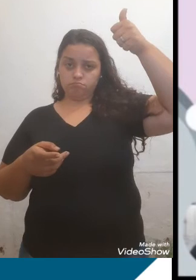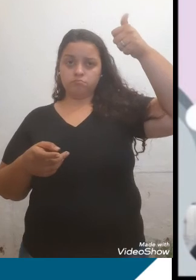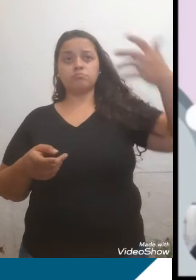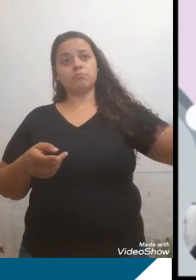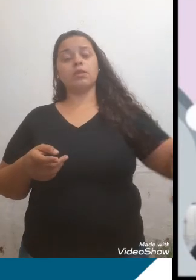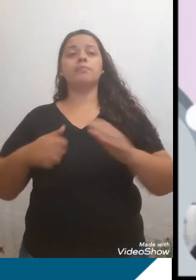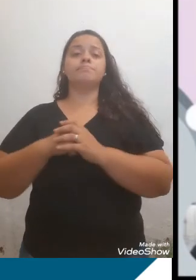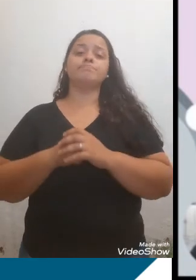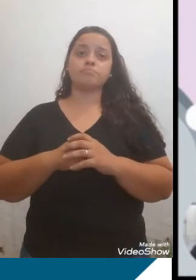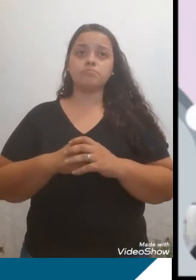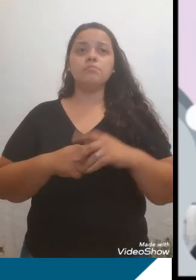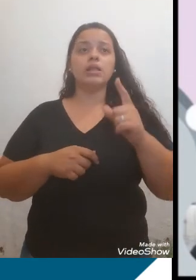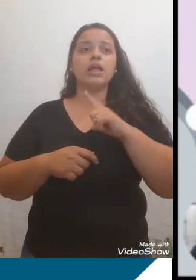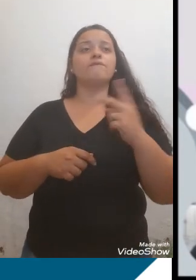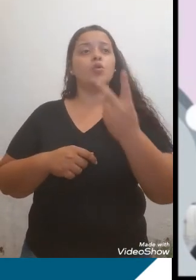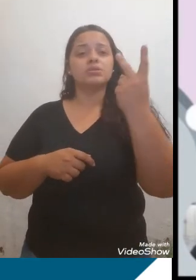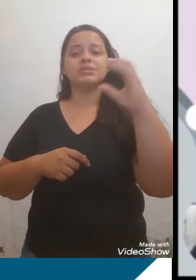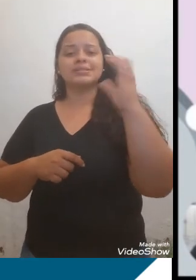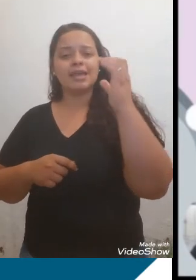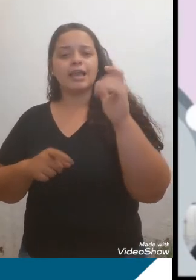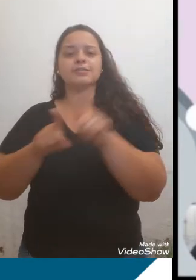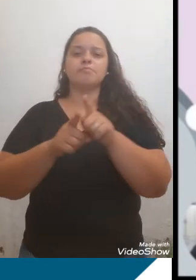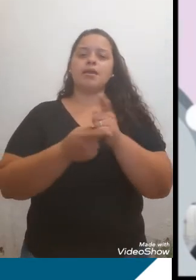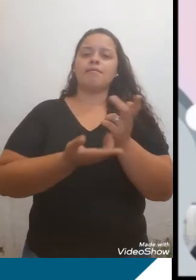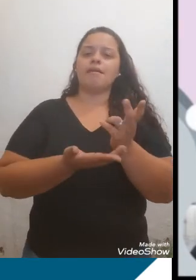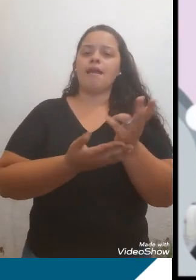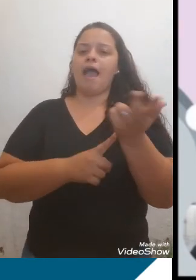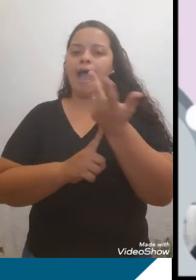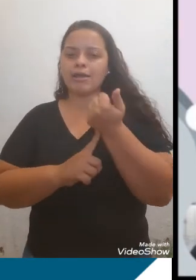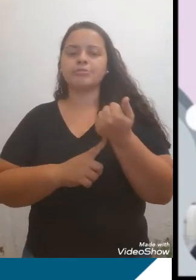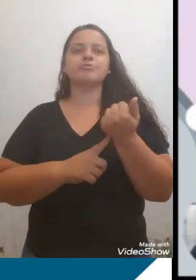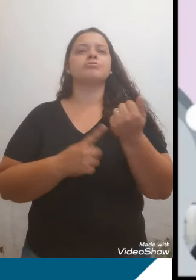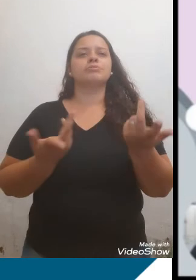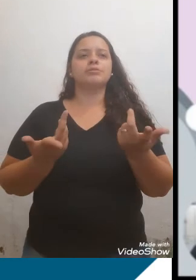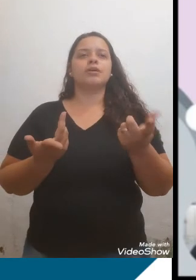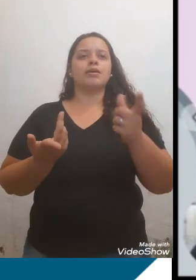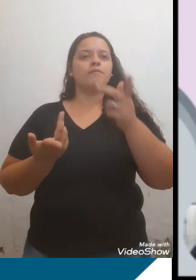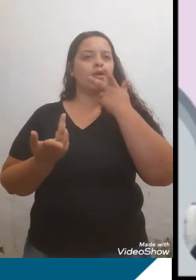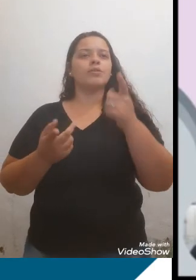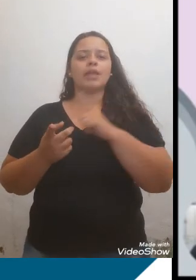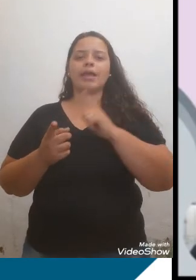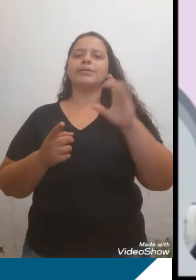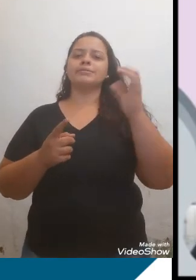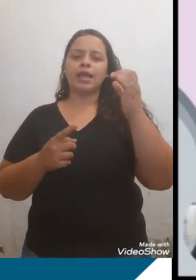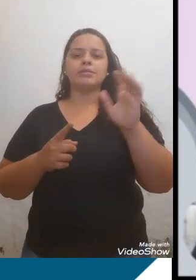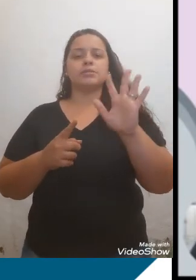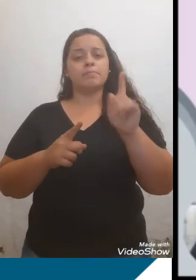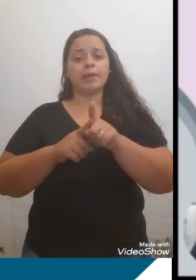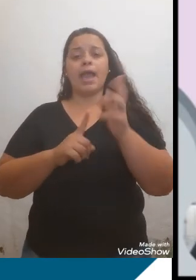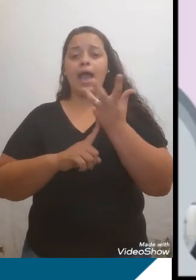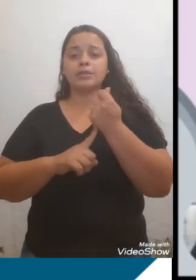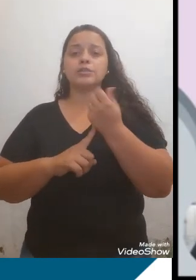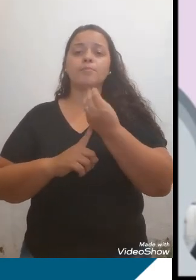A gente vai ter uma grande valorização das ciências e das artes, assim como eu já mostrei para vocês no caso das ciências, e as artes também vão ser